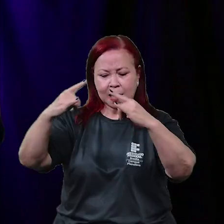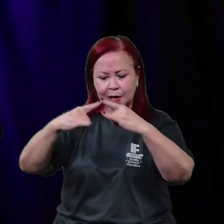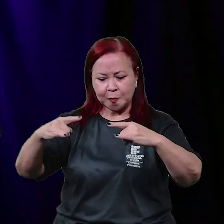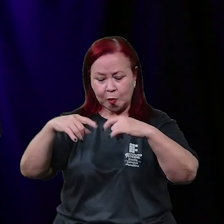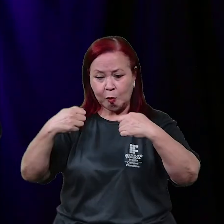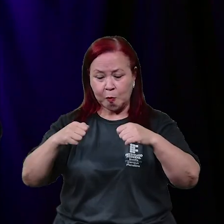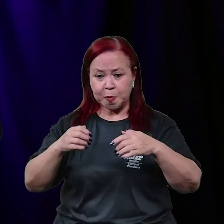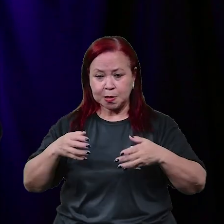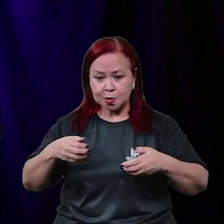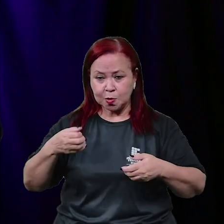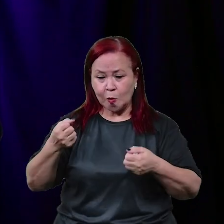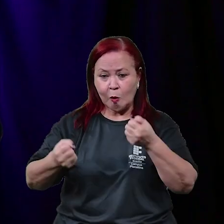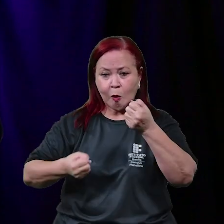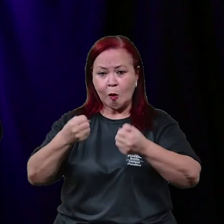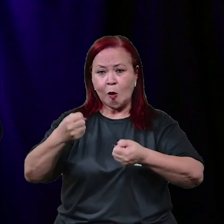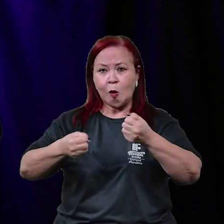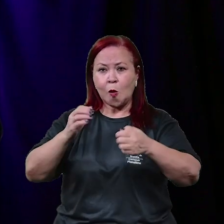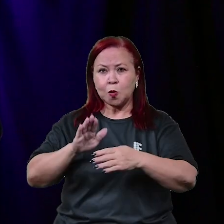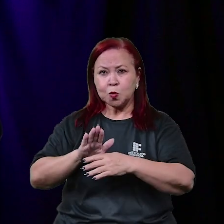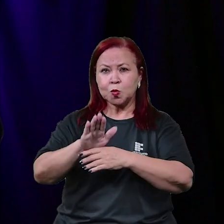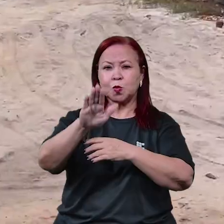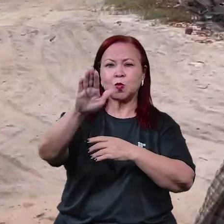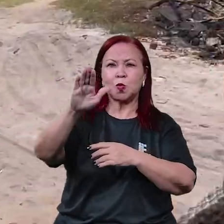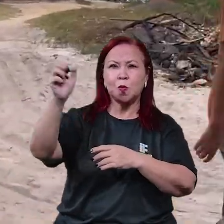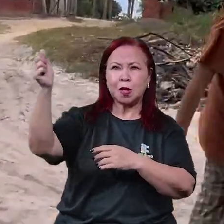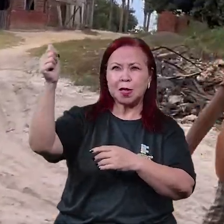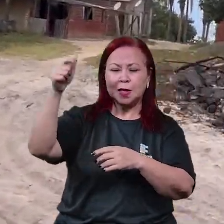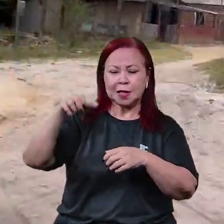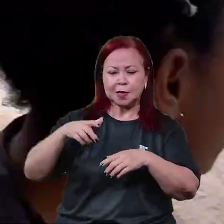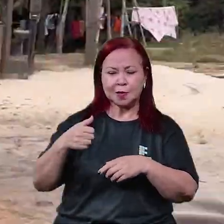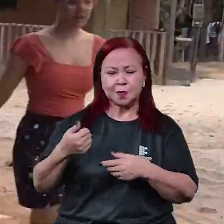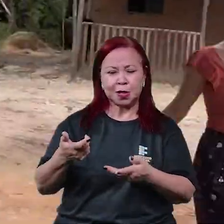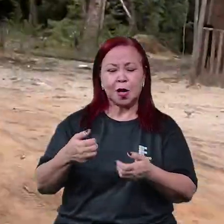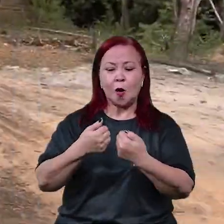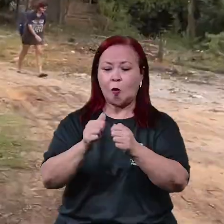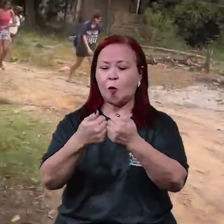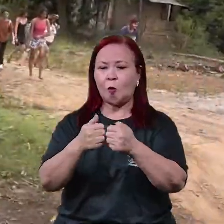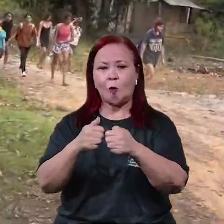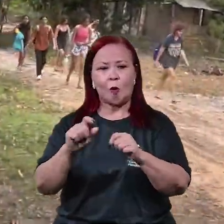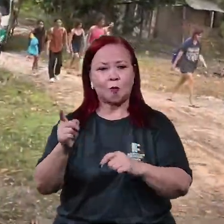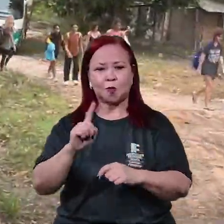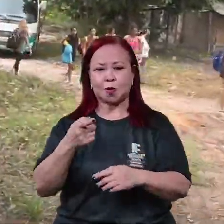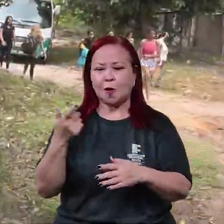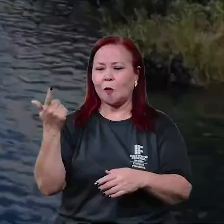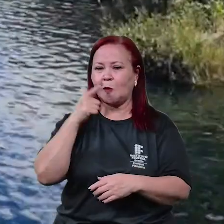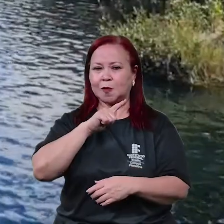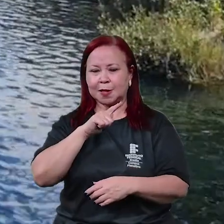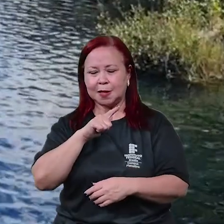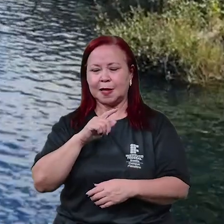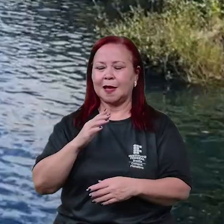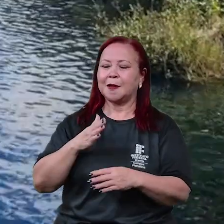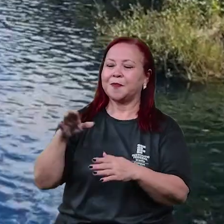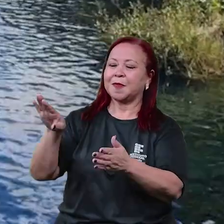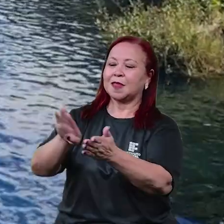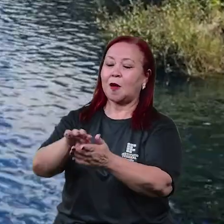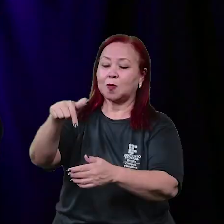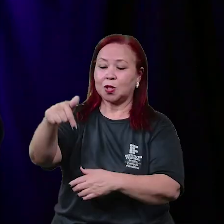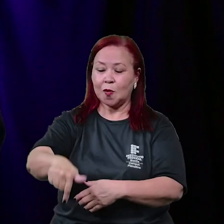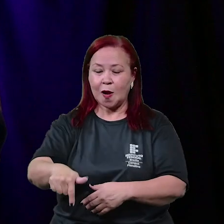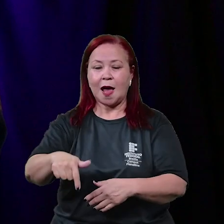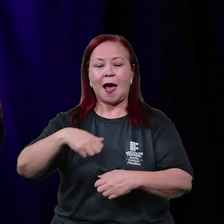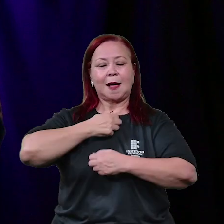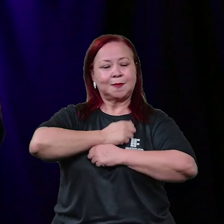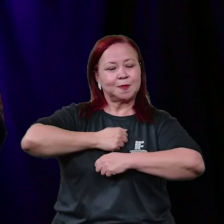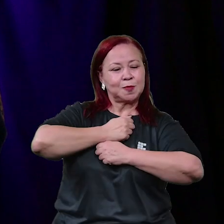tal, e a gente teve que subir muito no sol, porque o ônibus não chegava, então a gente subiu carregando as coisas. Chegou lá, teve que tomar banho no rio,